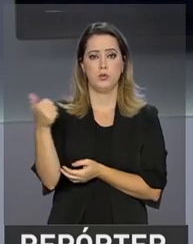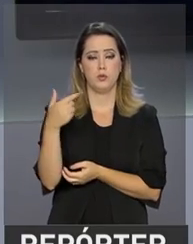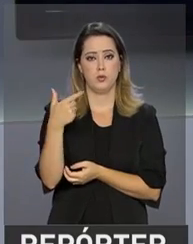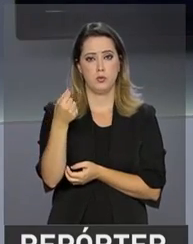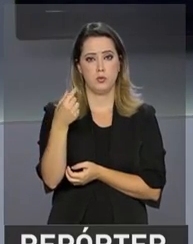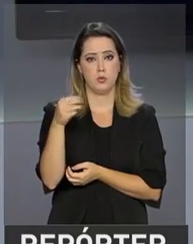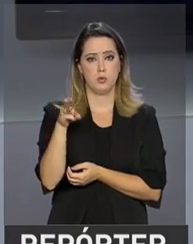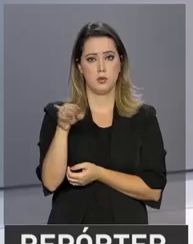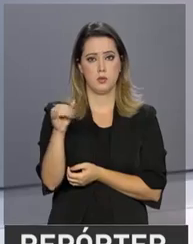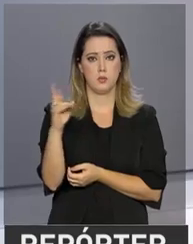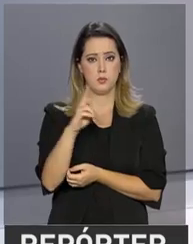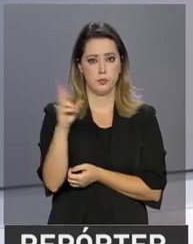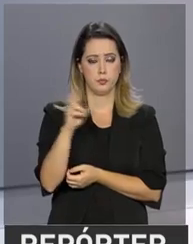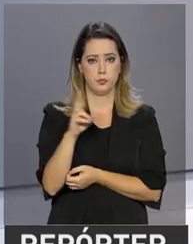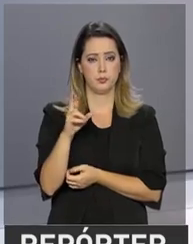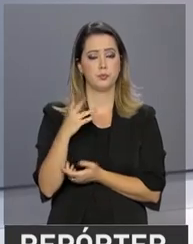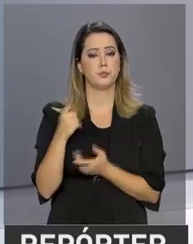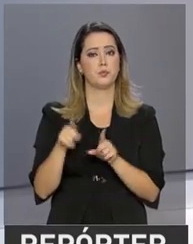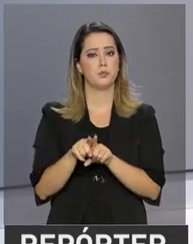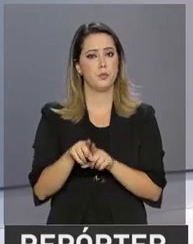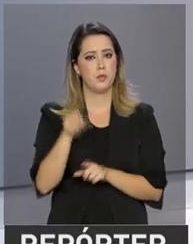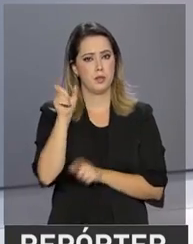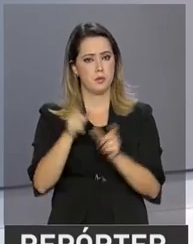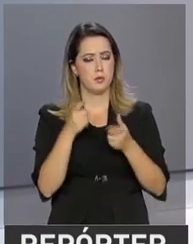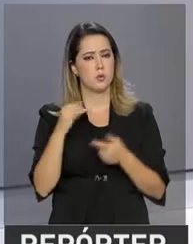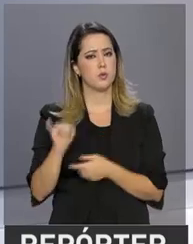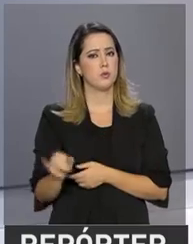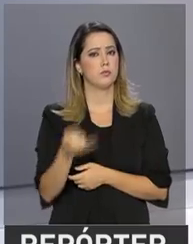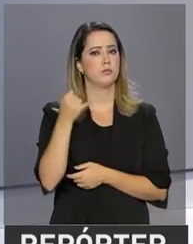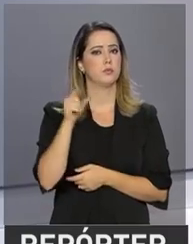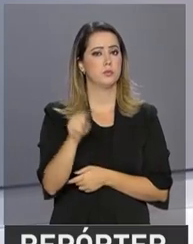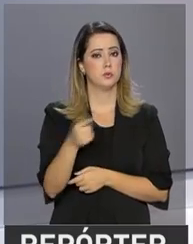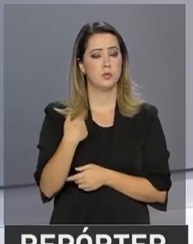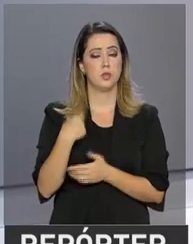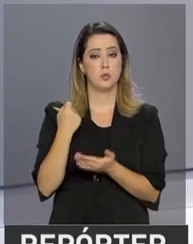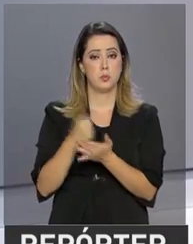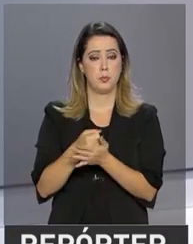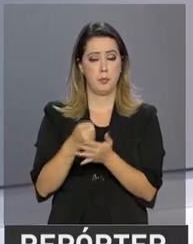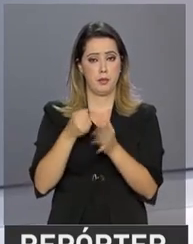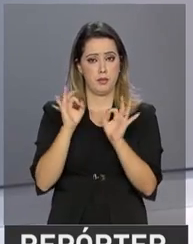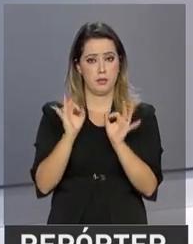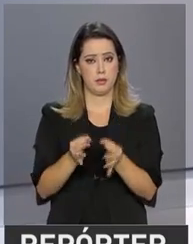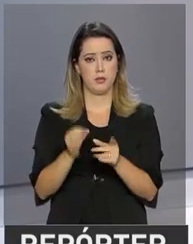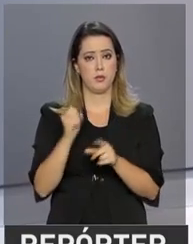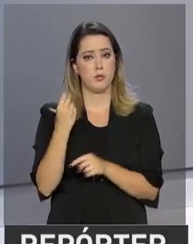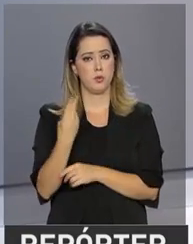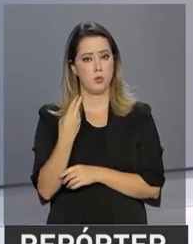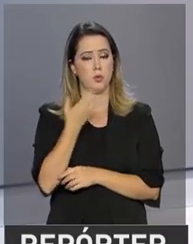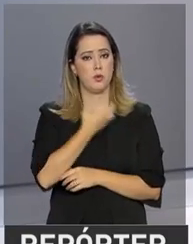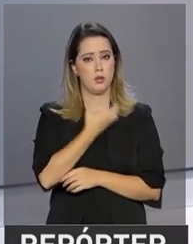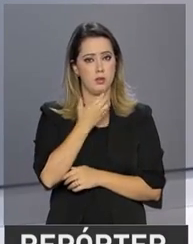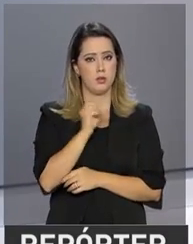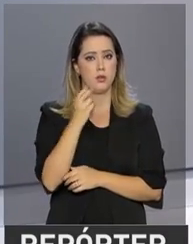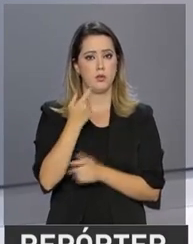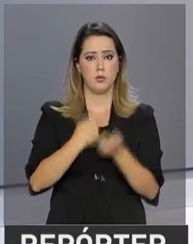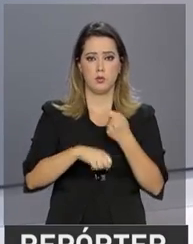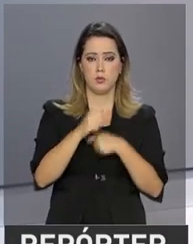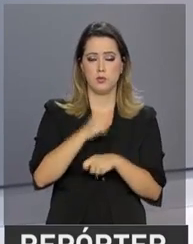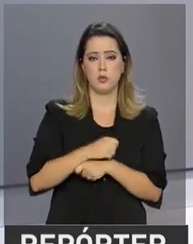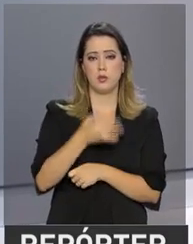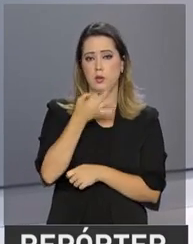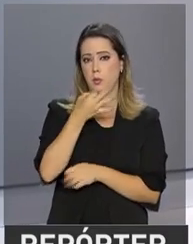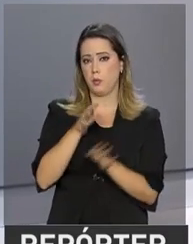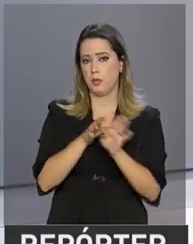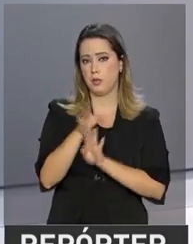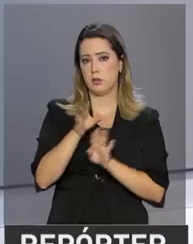reais no mercado tem gente que aproveita para colocar as contas em dia fazer as compras de natal e ainda economizar que dá as dicas